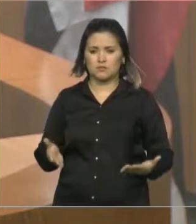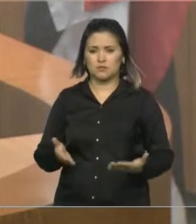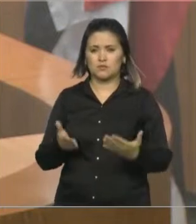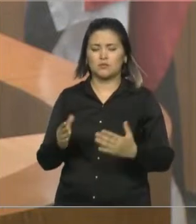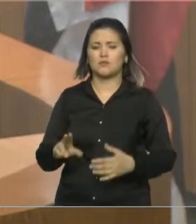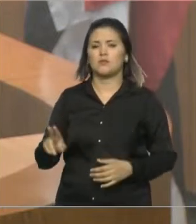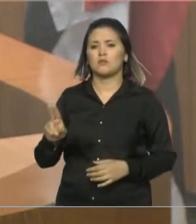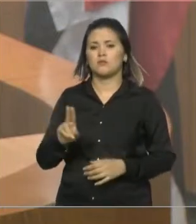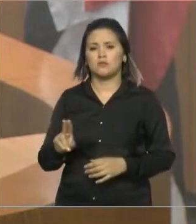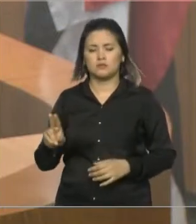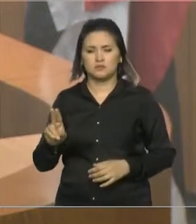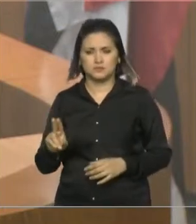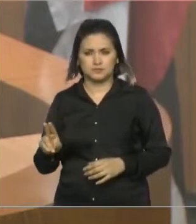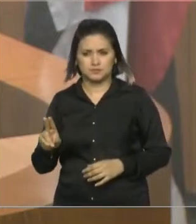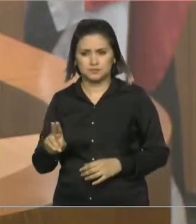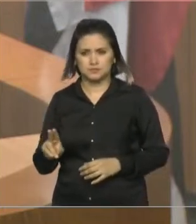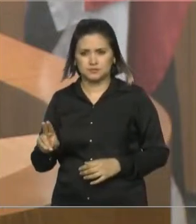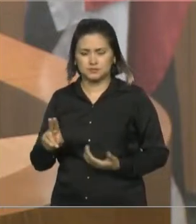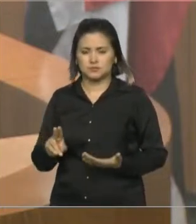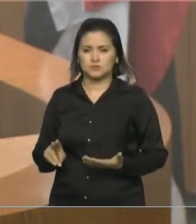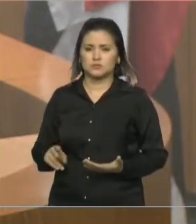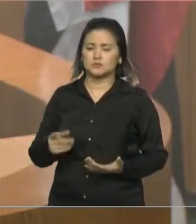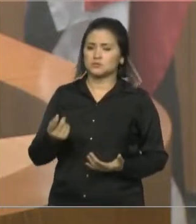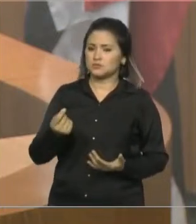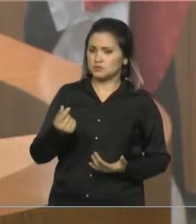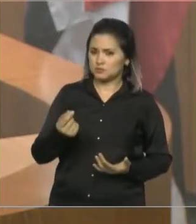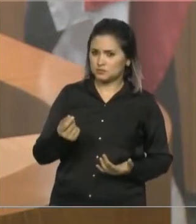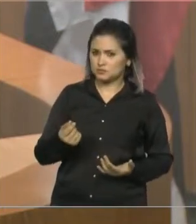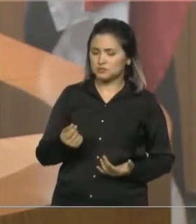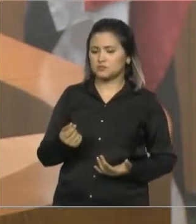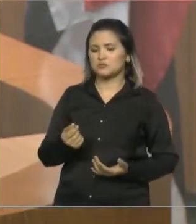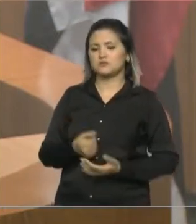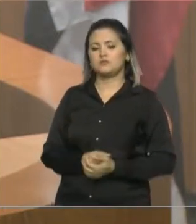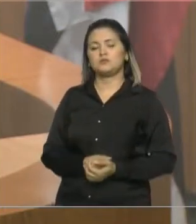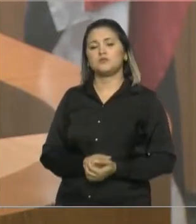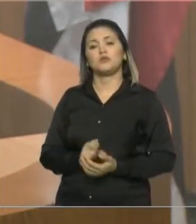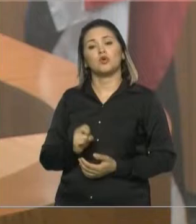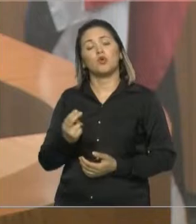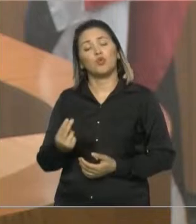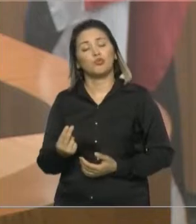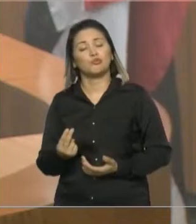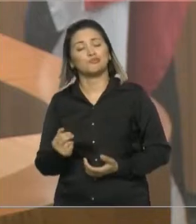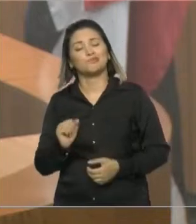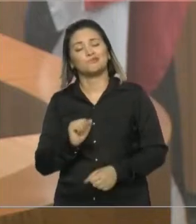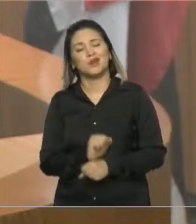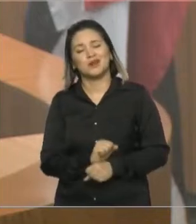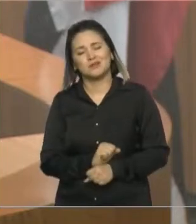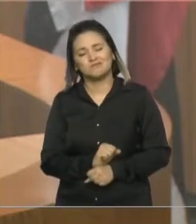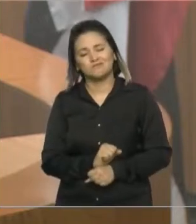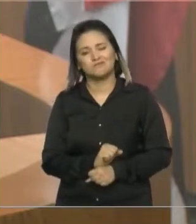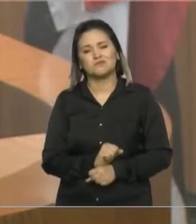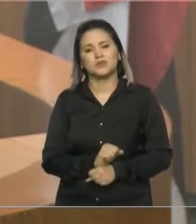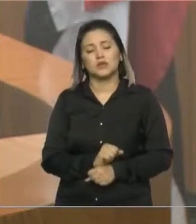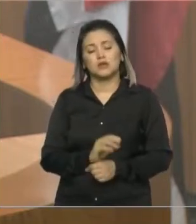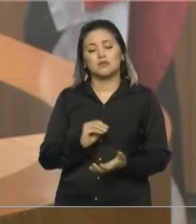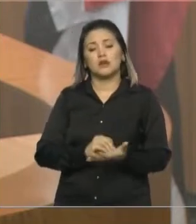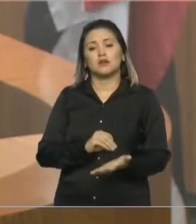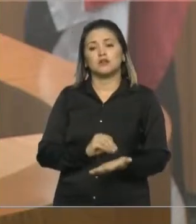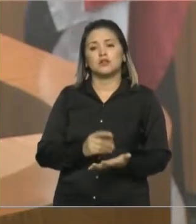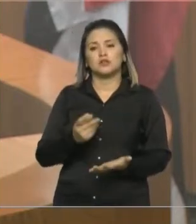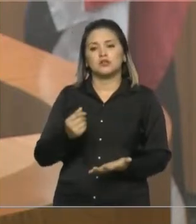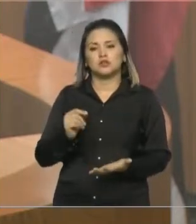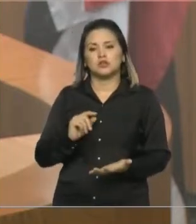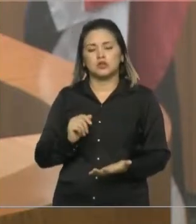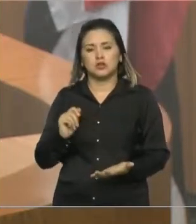contrário, vai parar, vai interromper, vai faltar dinheiro para